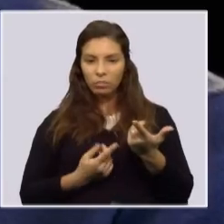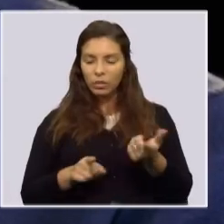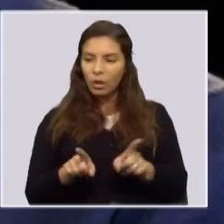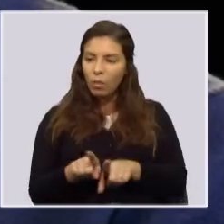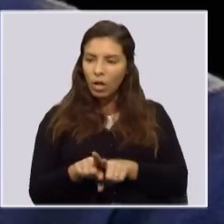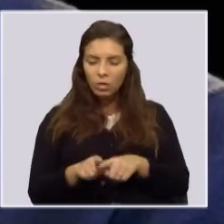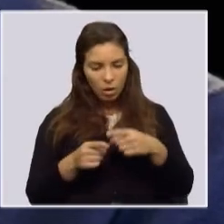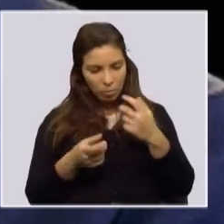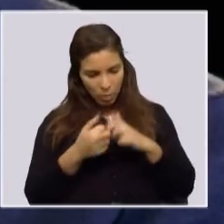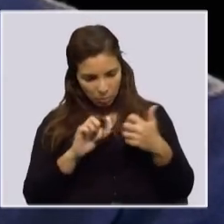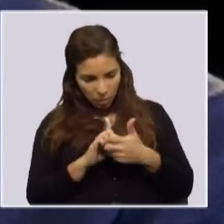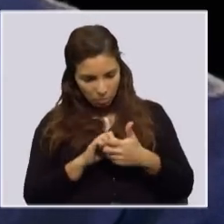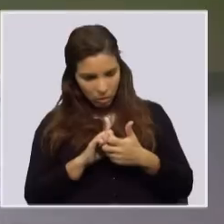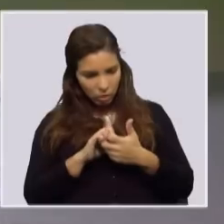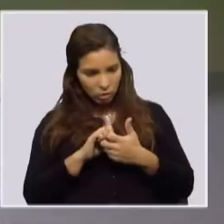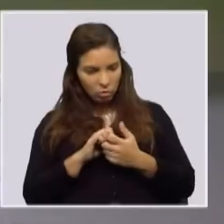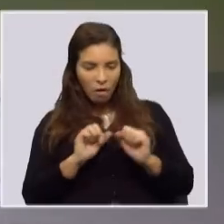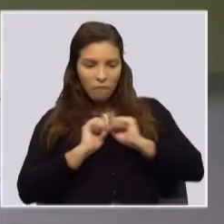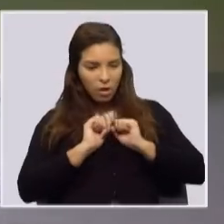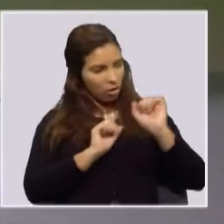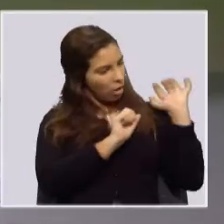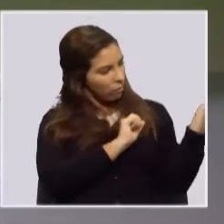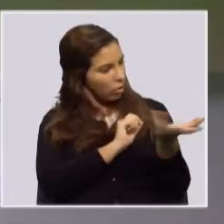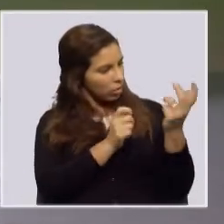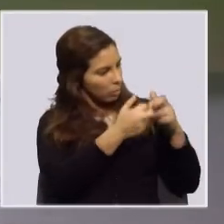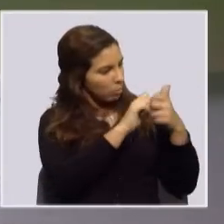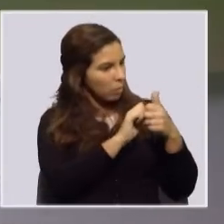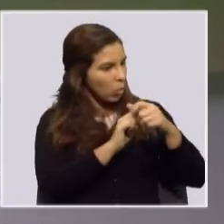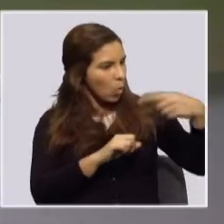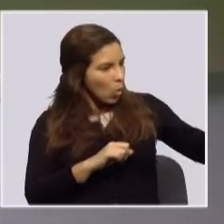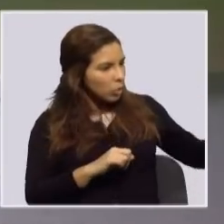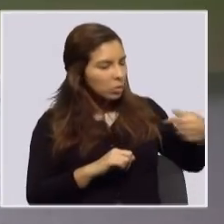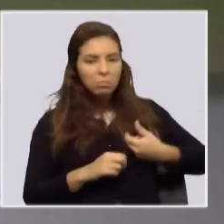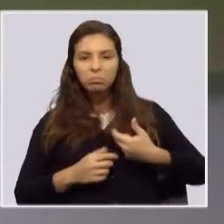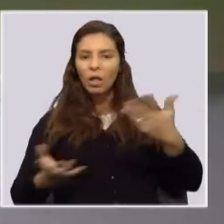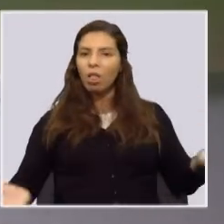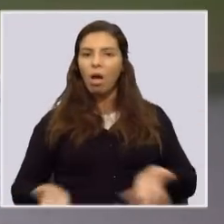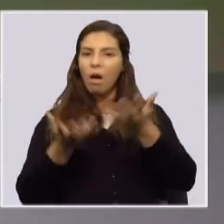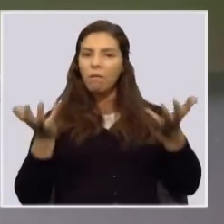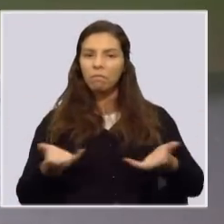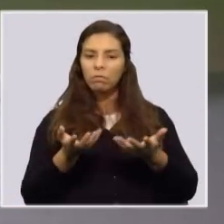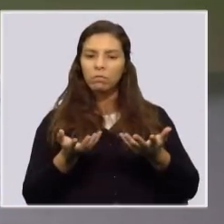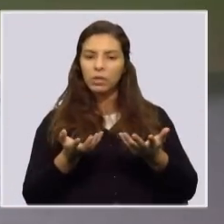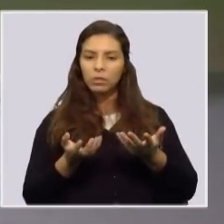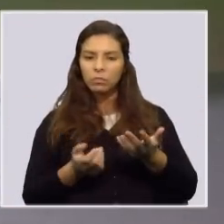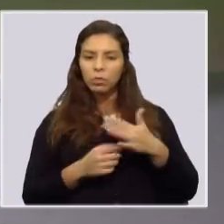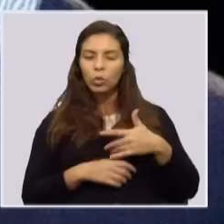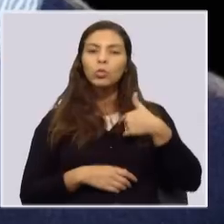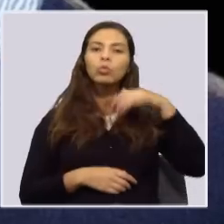Aprendi a relativizar bastante os meus problemas e os problemas dos outros que me rodeiam. Vim de lá e já